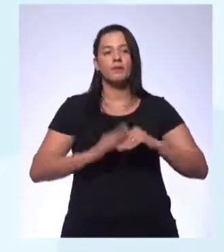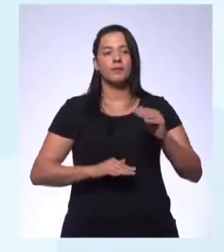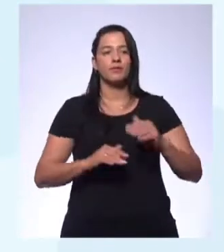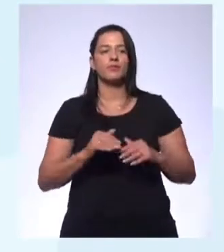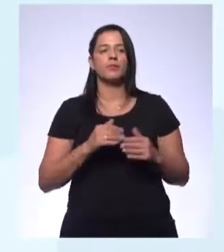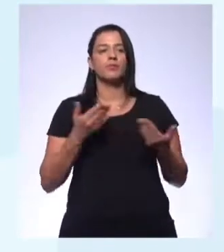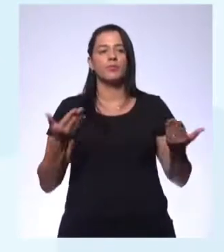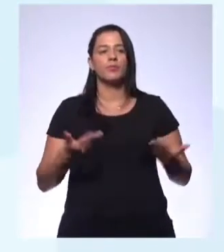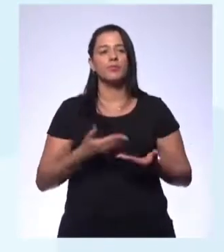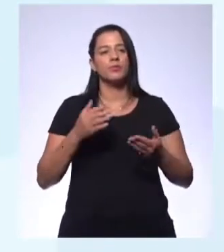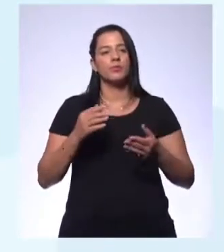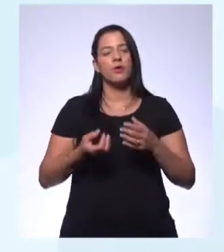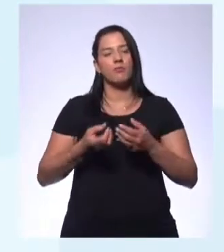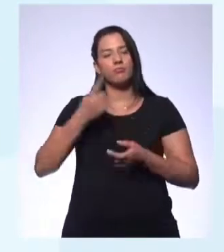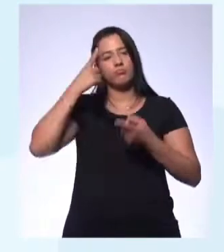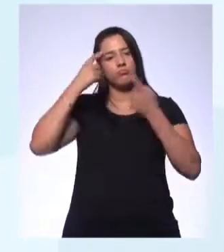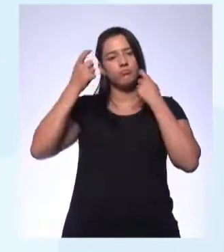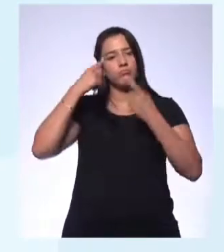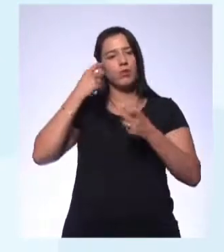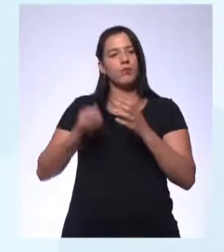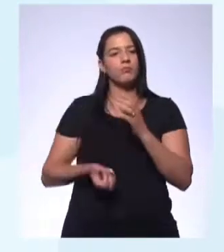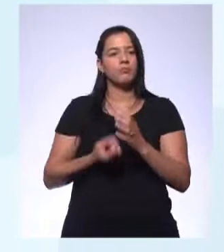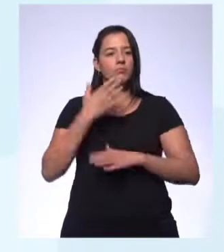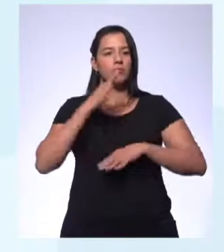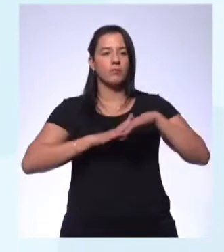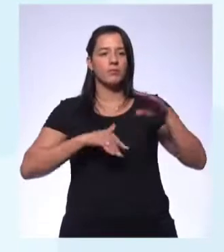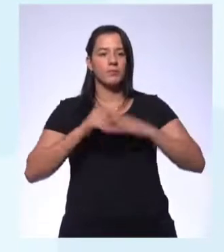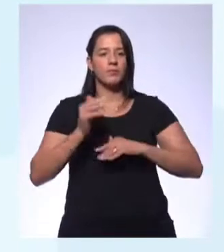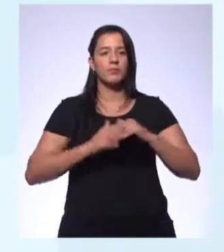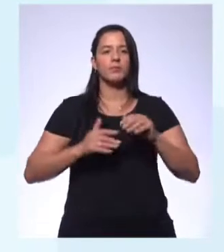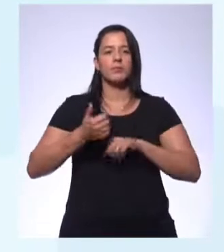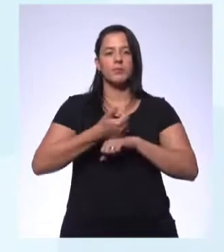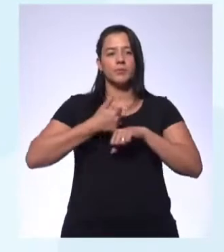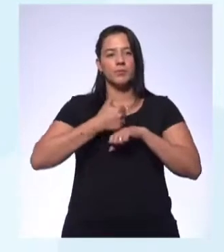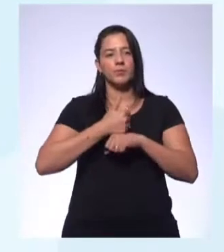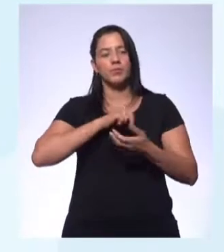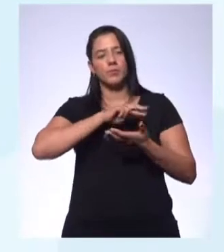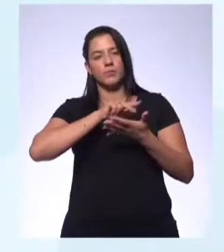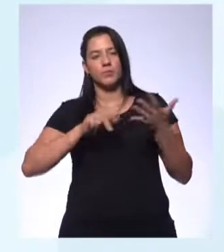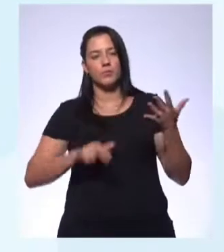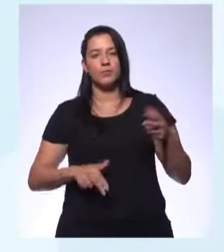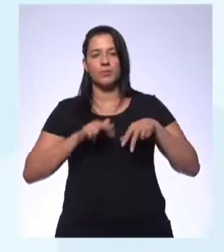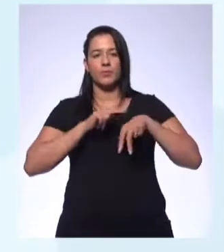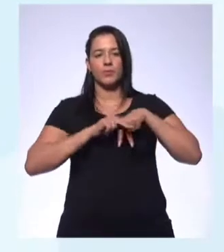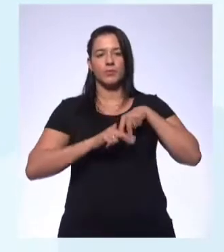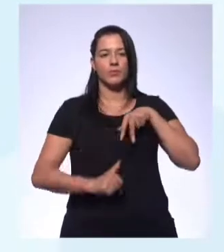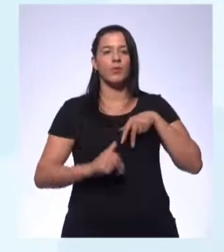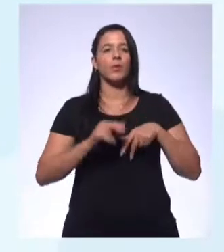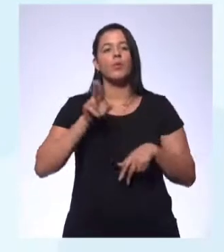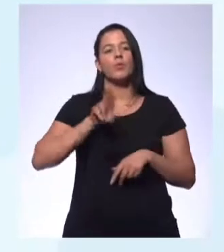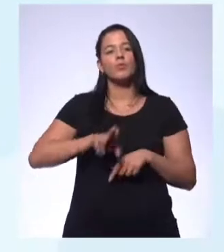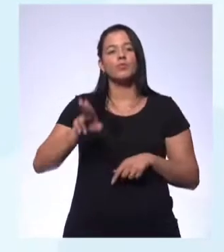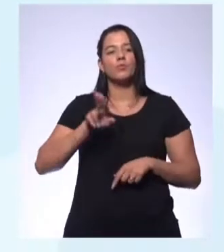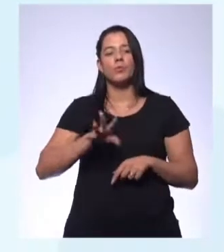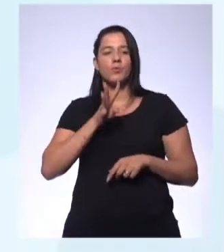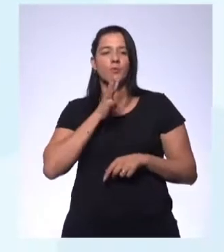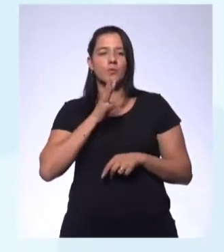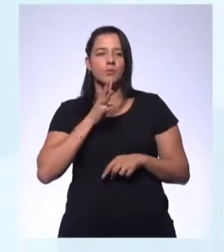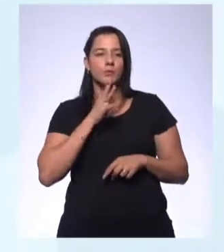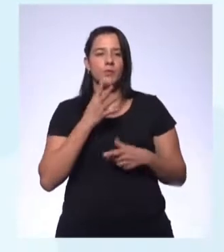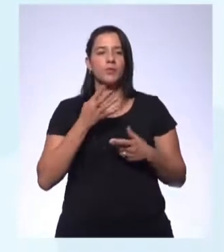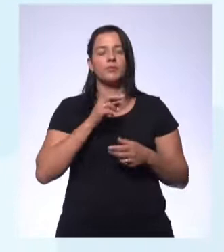as diferentes características de gênero. Usar conhecimentos de terceiros,